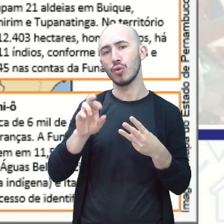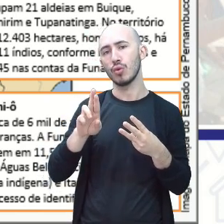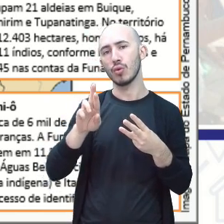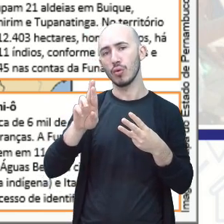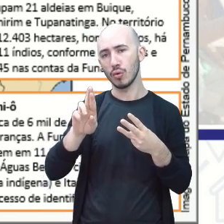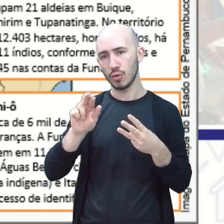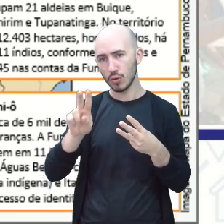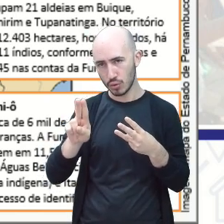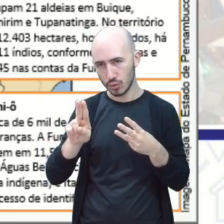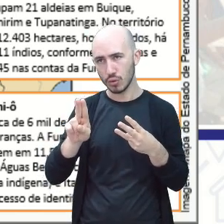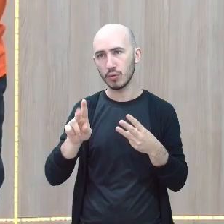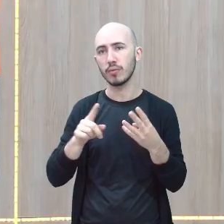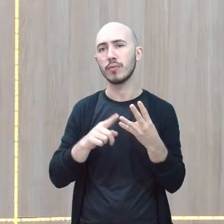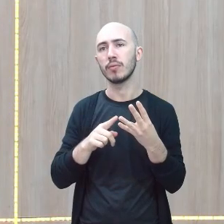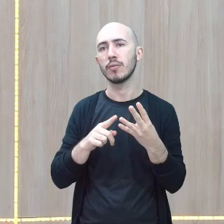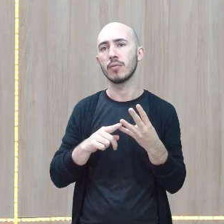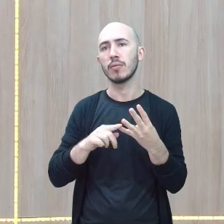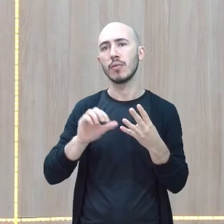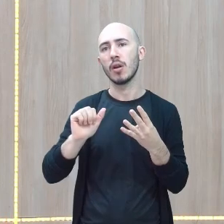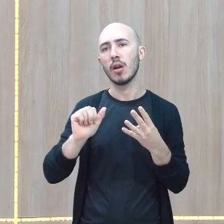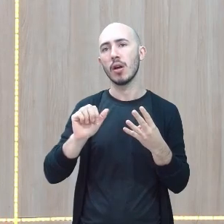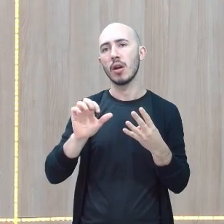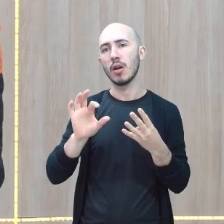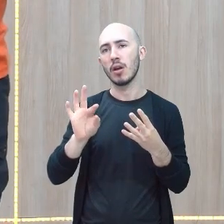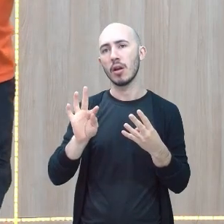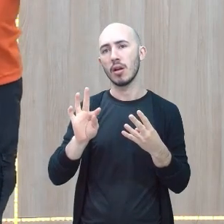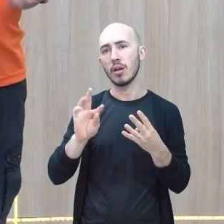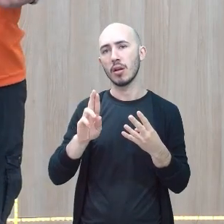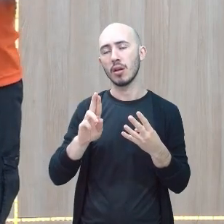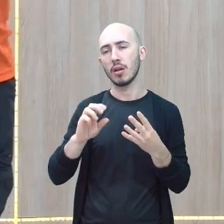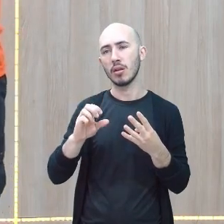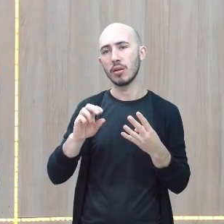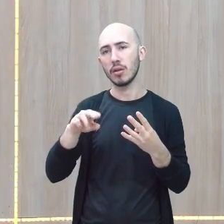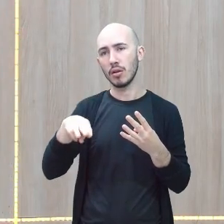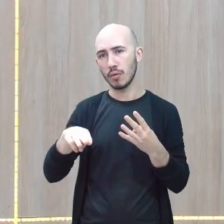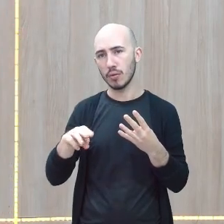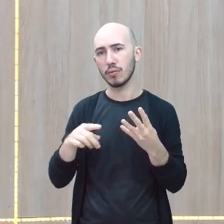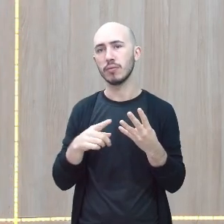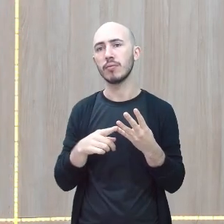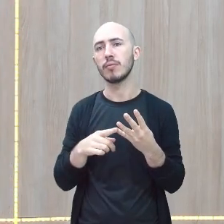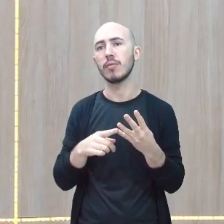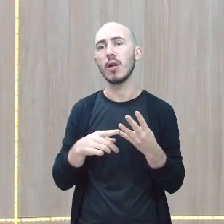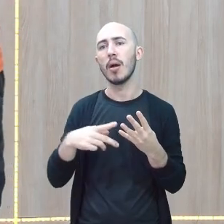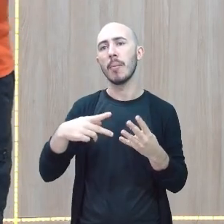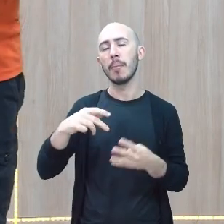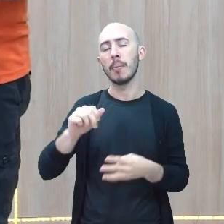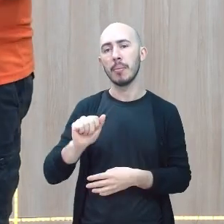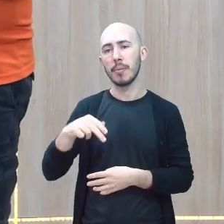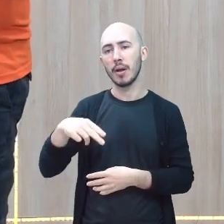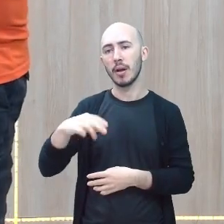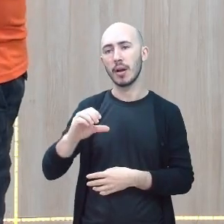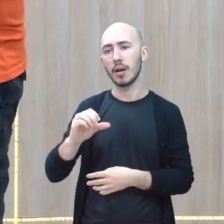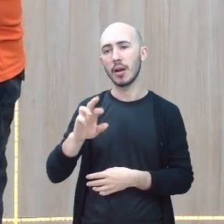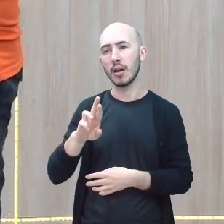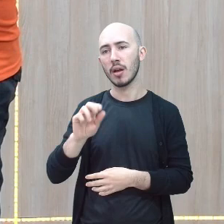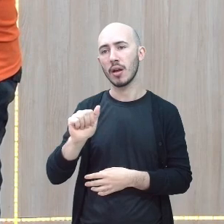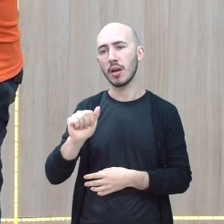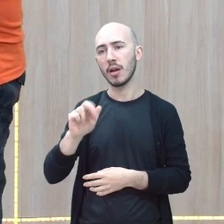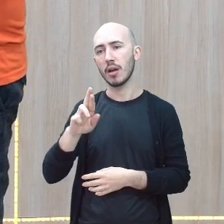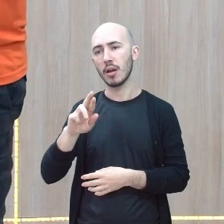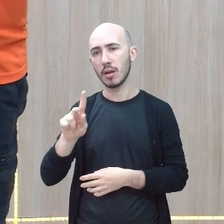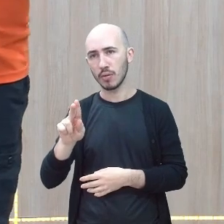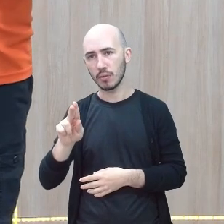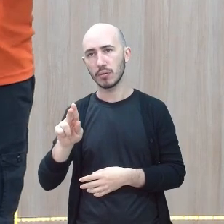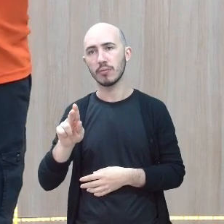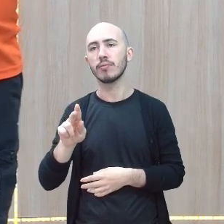Pancararu, do qual o nosso professor Alami é descendente. Então, a gente trouxe aqui